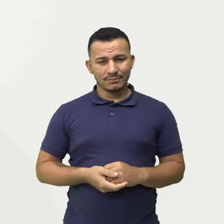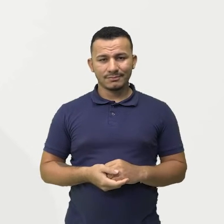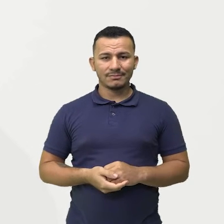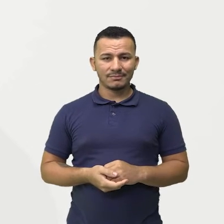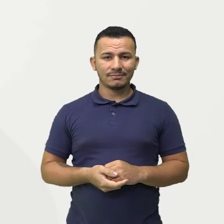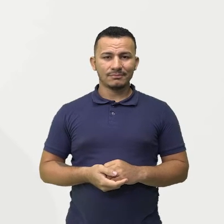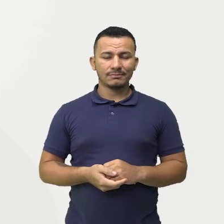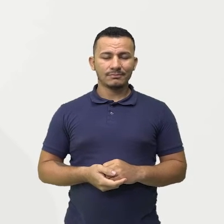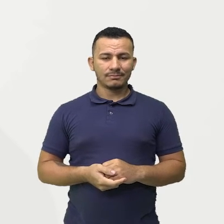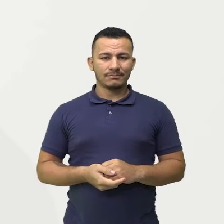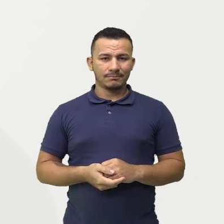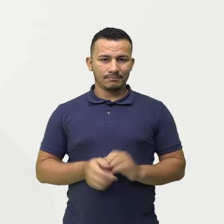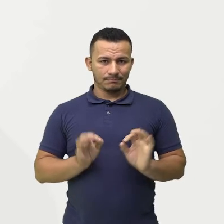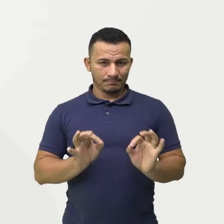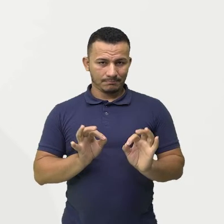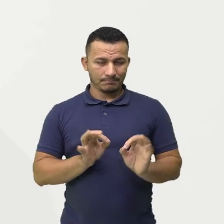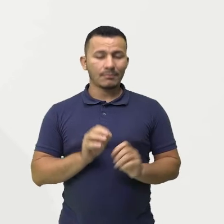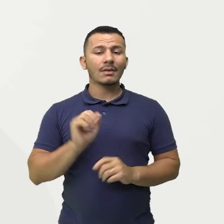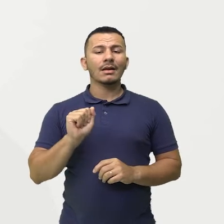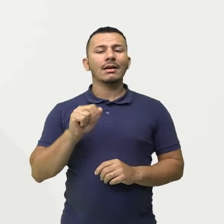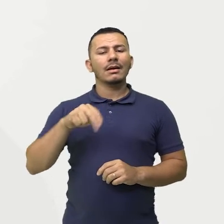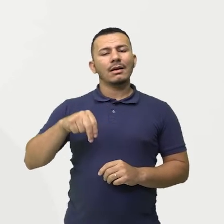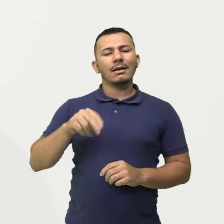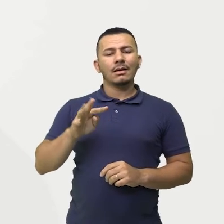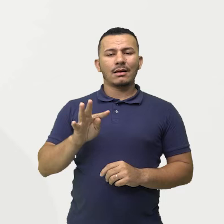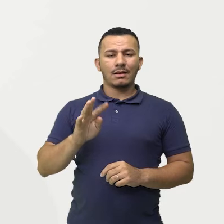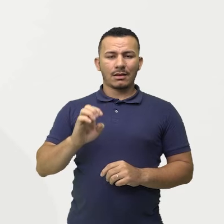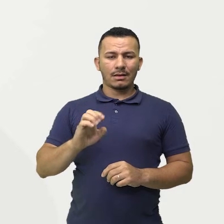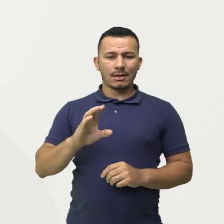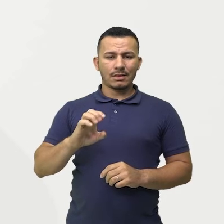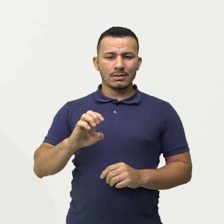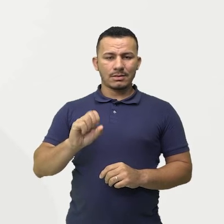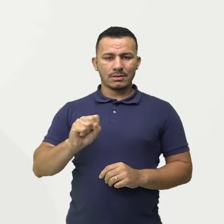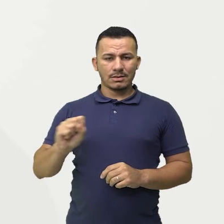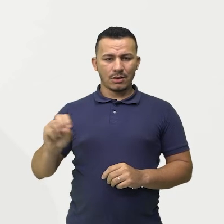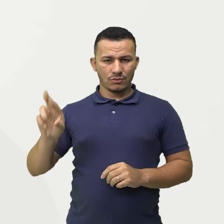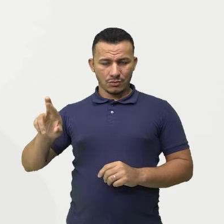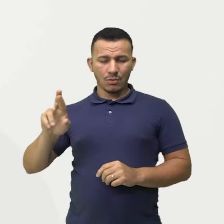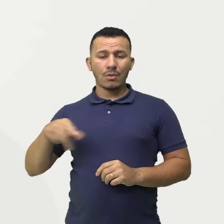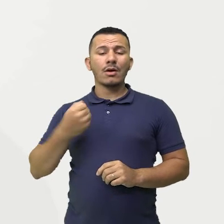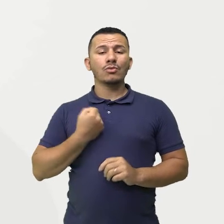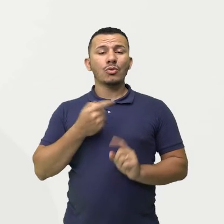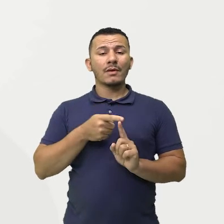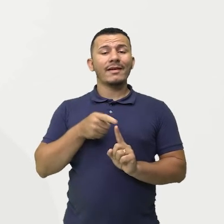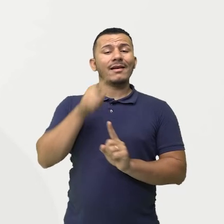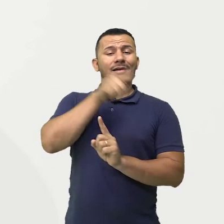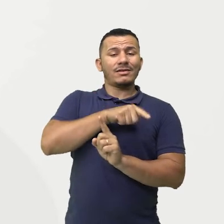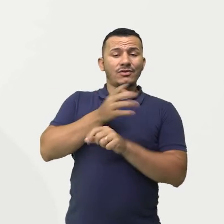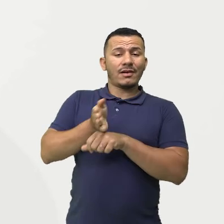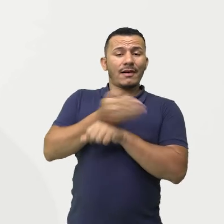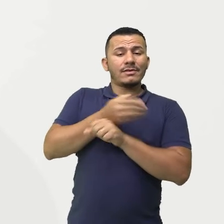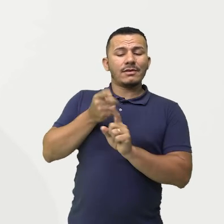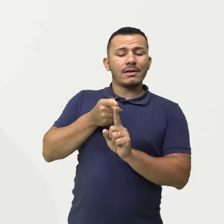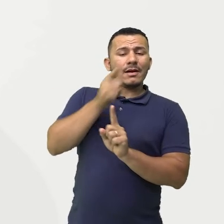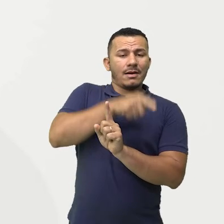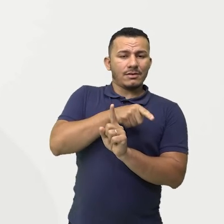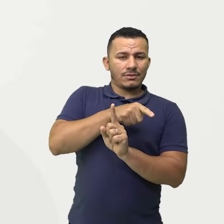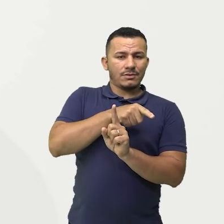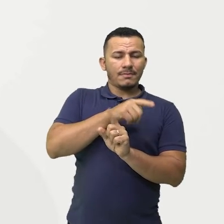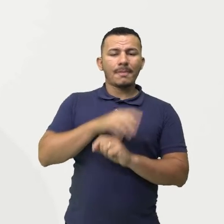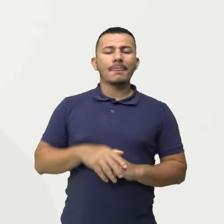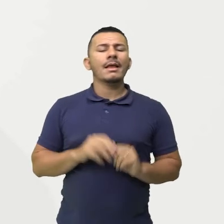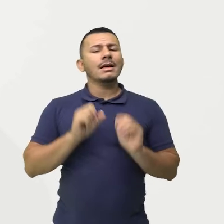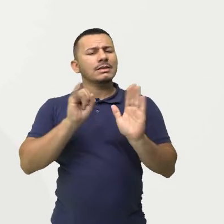1, certo? Então, o antecessor é que vem antes, beleza? Se